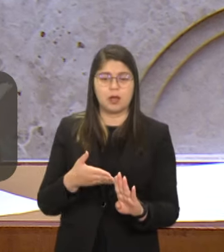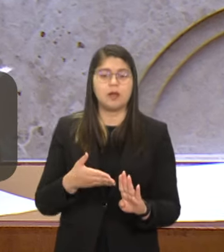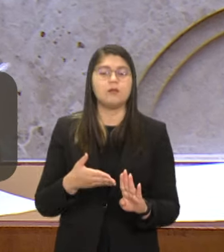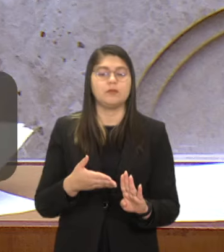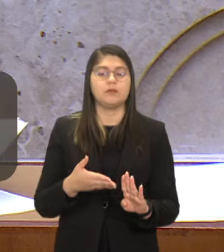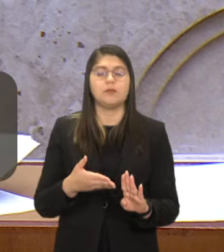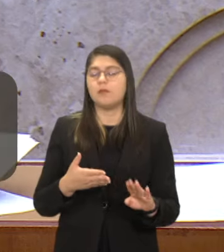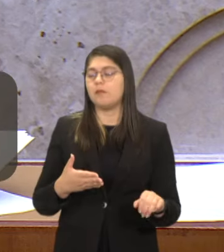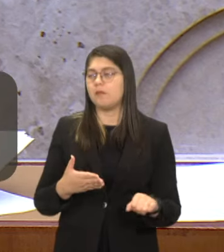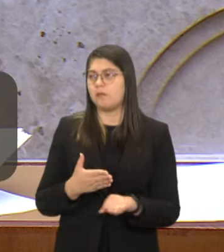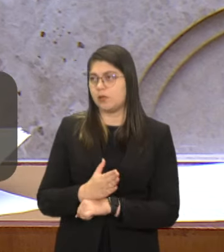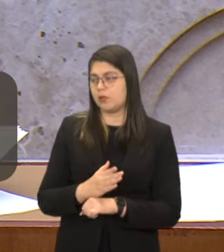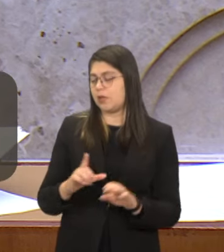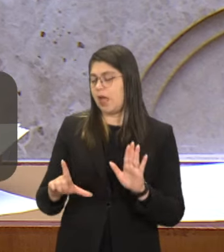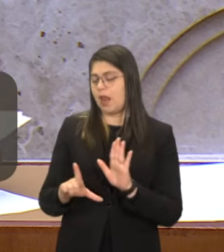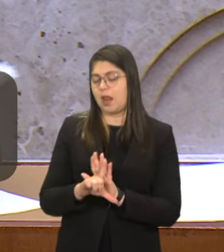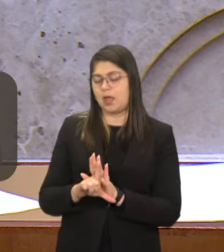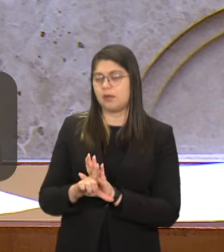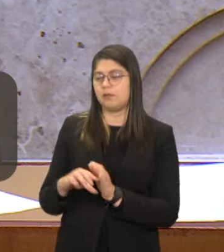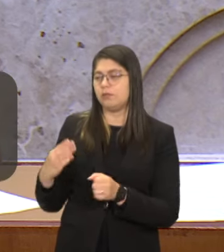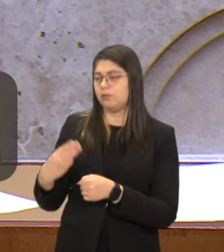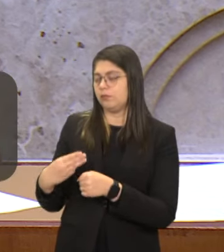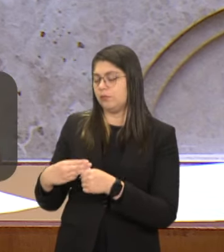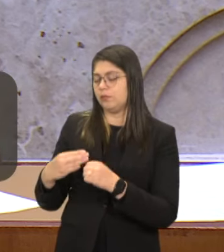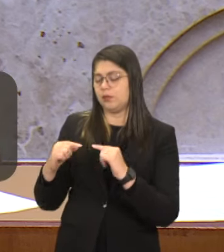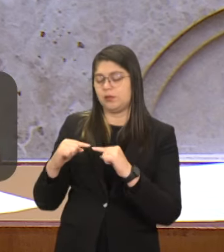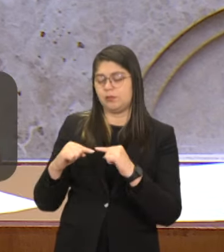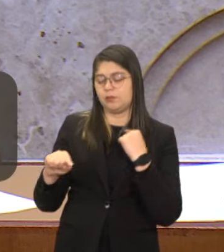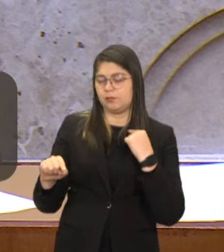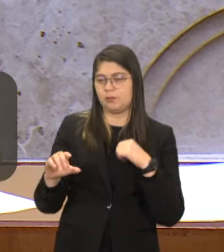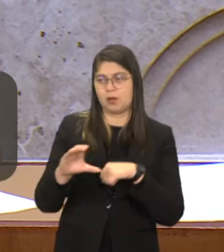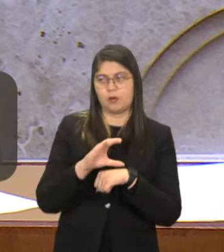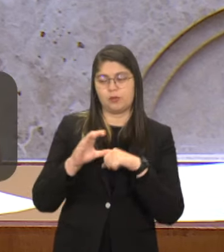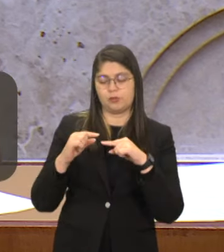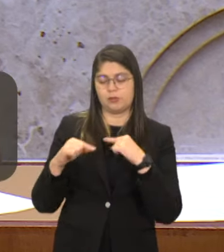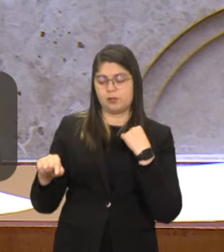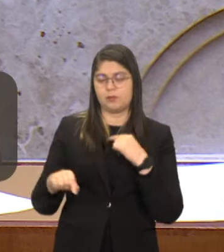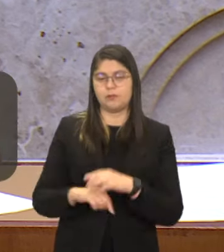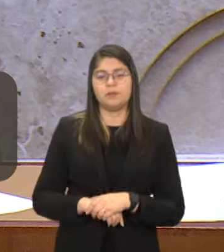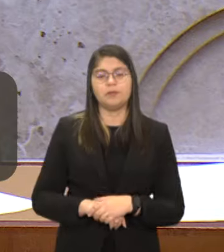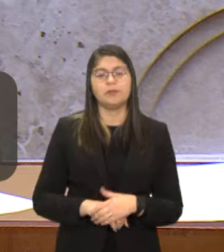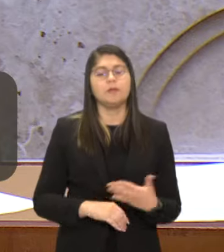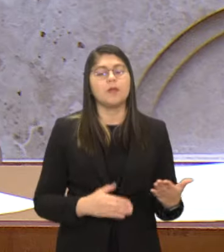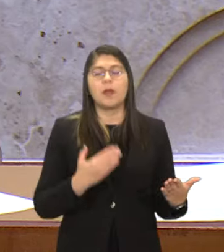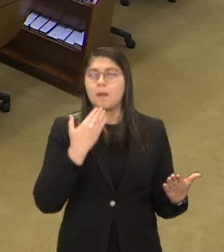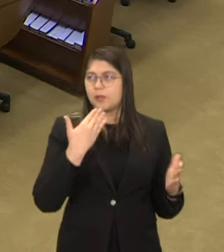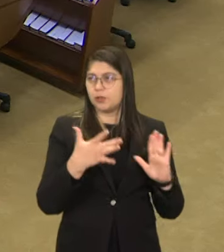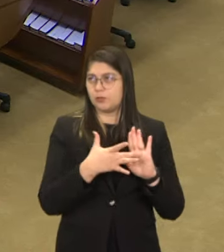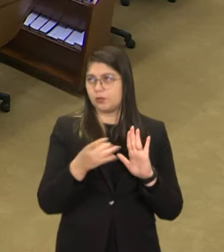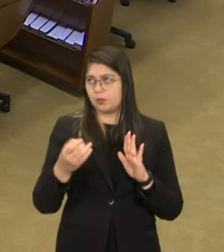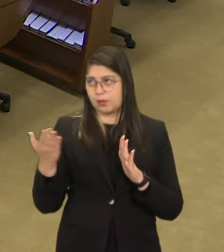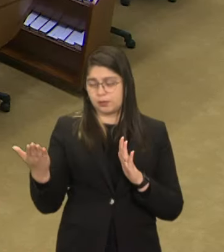declarando inconstitucional a lei do município de Uberlândia. Ministro Cássio Nunes Marques havia pedido destaque. Vossa Excelência tem a palavra.